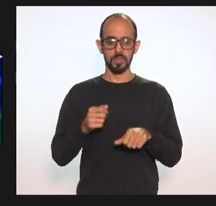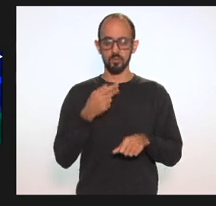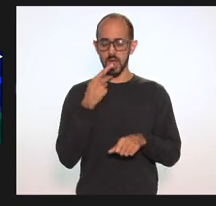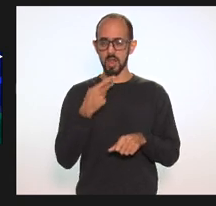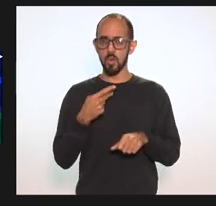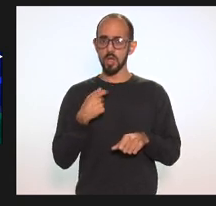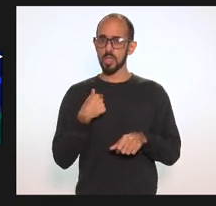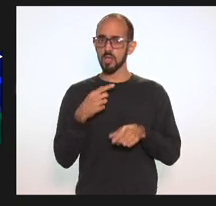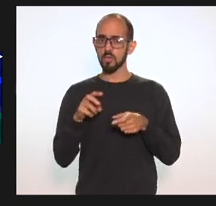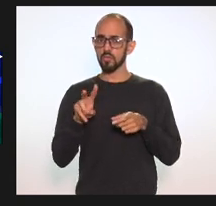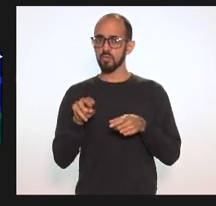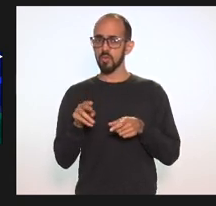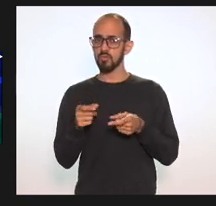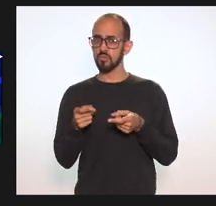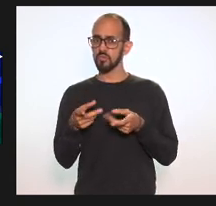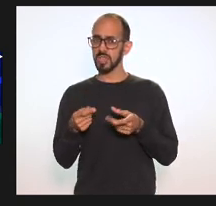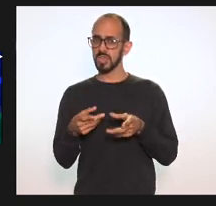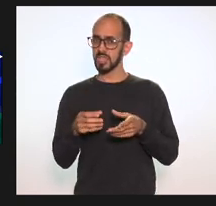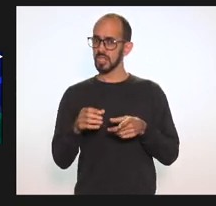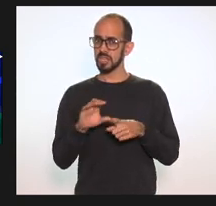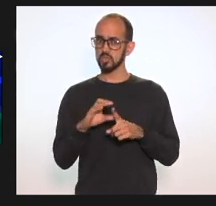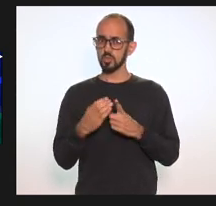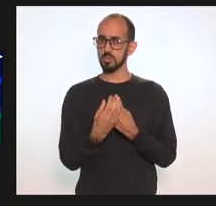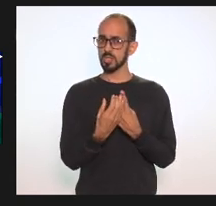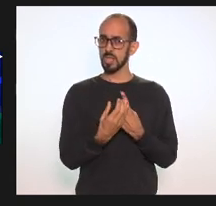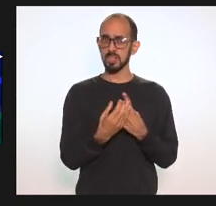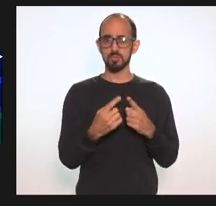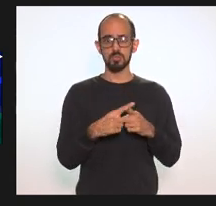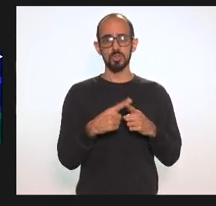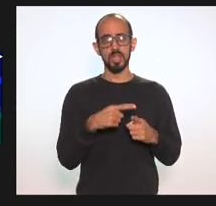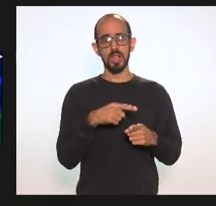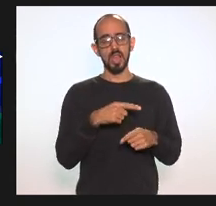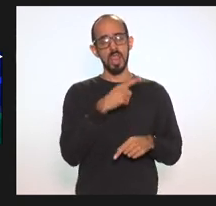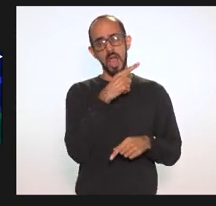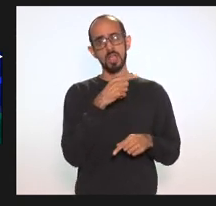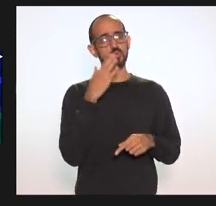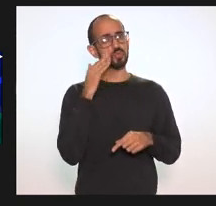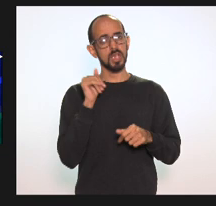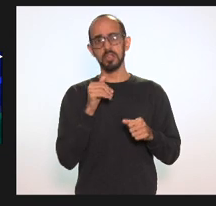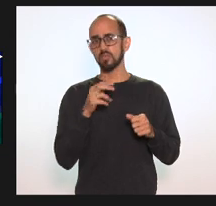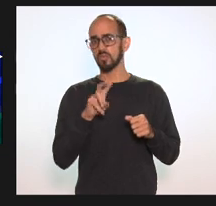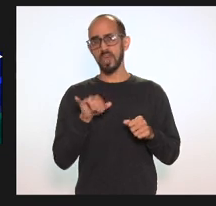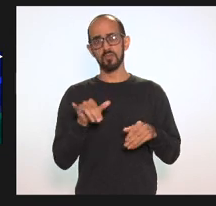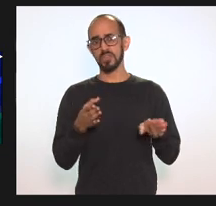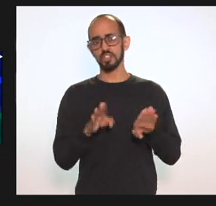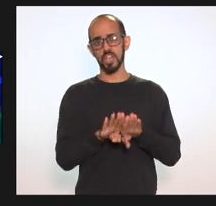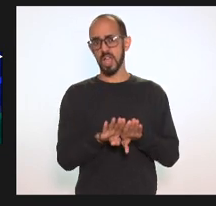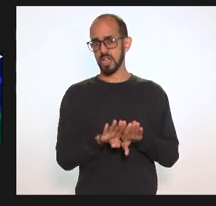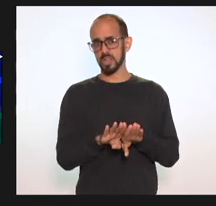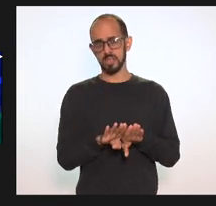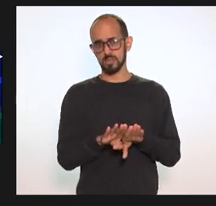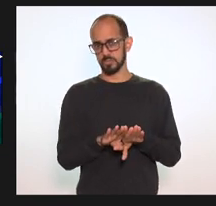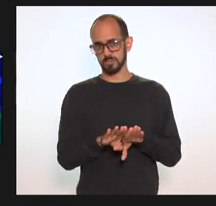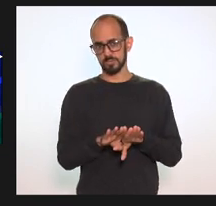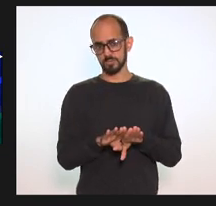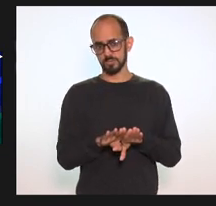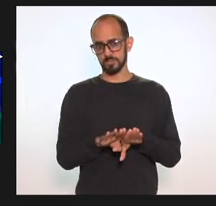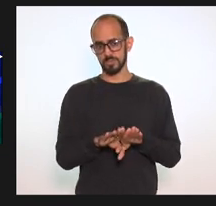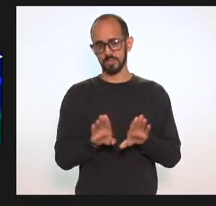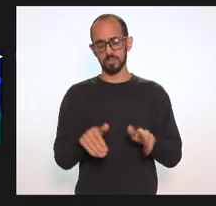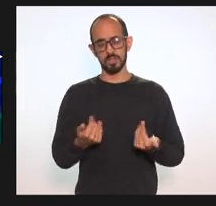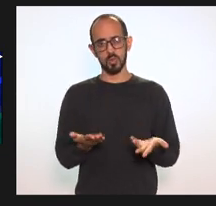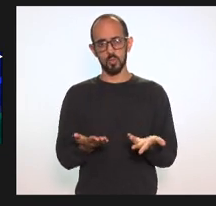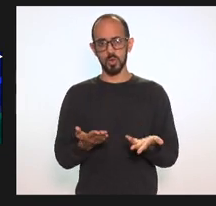fase por vender mais comunidade pela eu sei que não vai fechar que eu preciso comer então a gente fica entre um a cruz